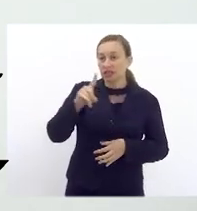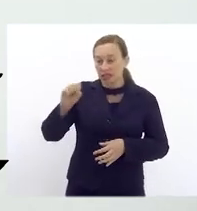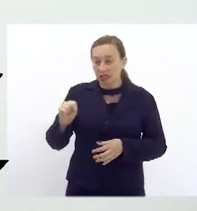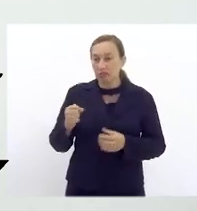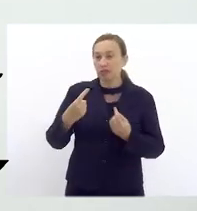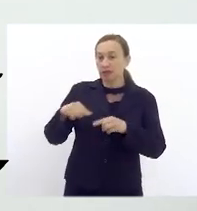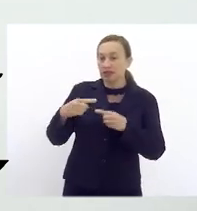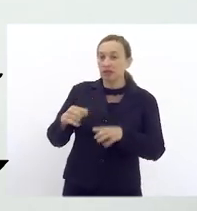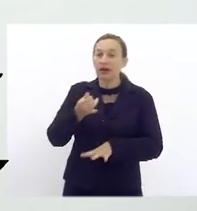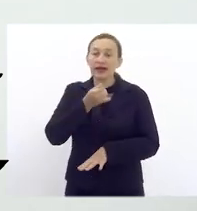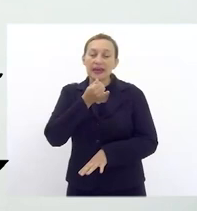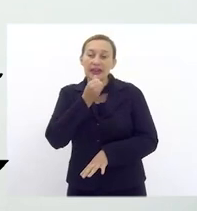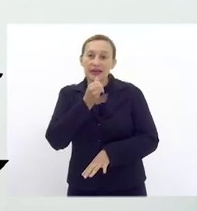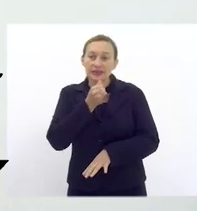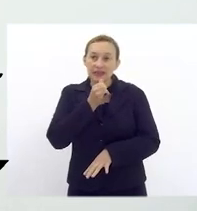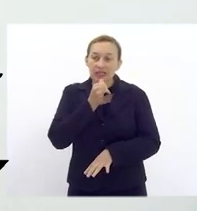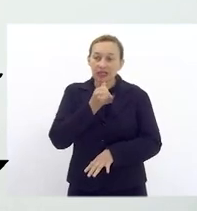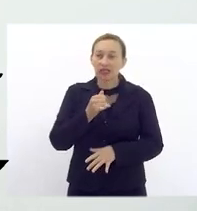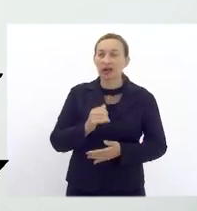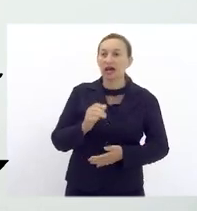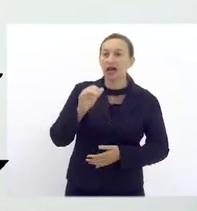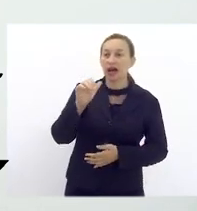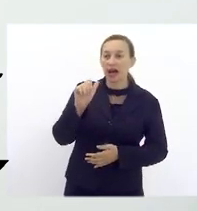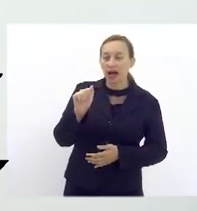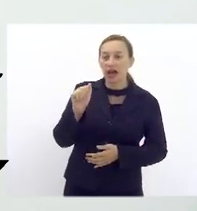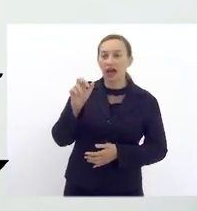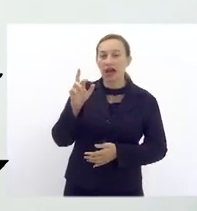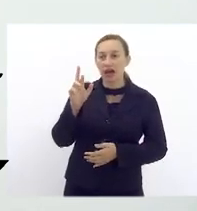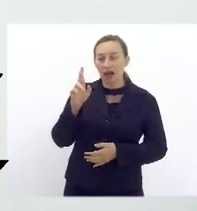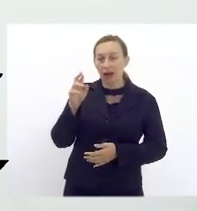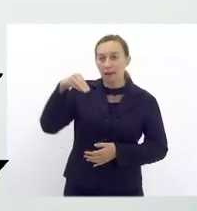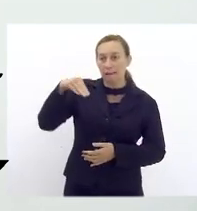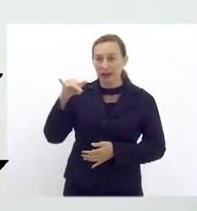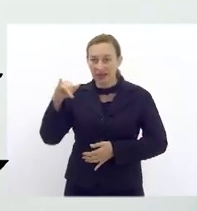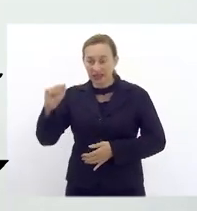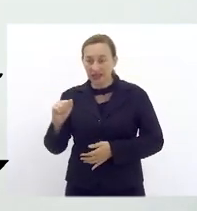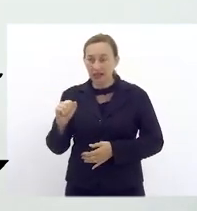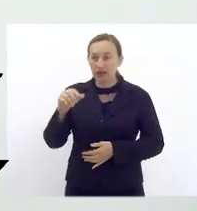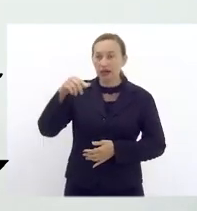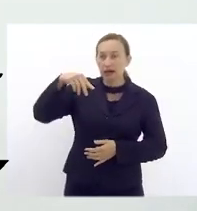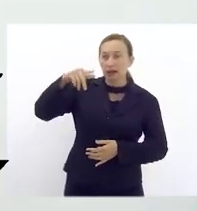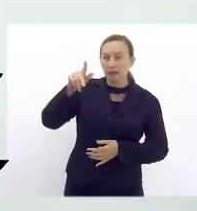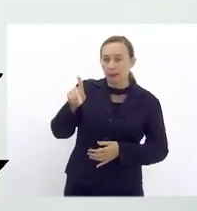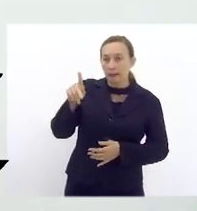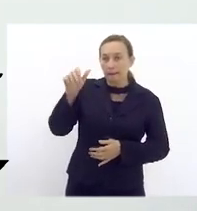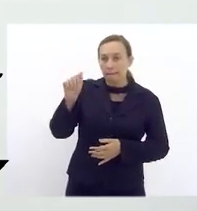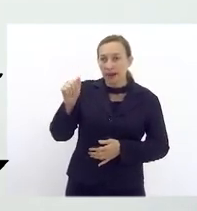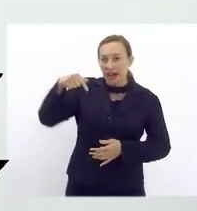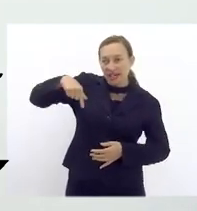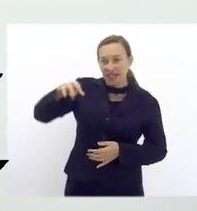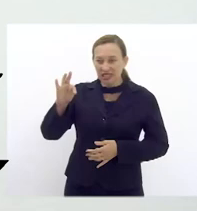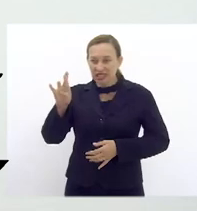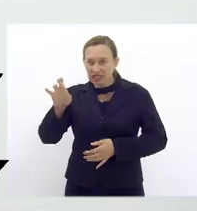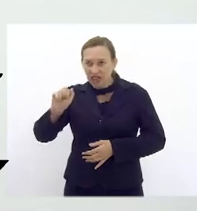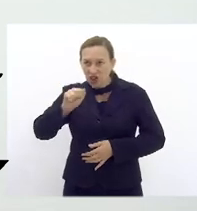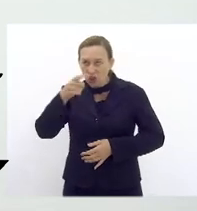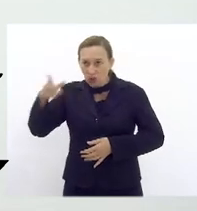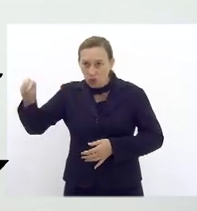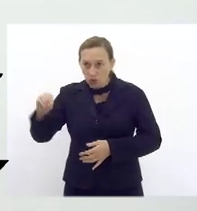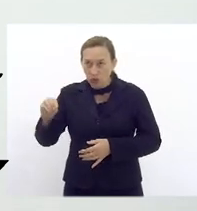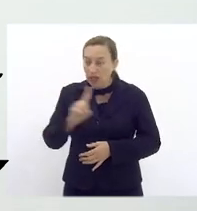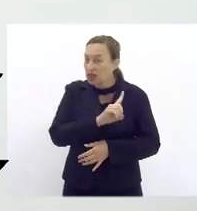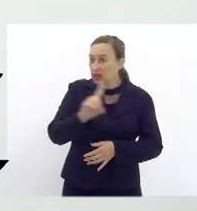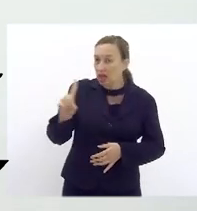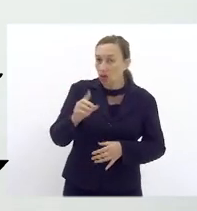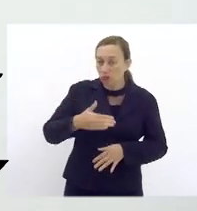por exemplo a nossa Comunidade da armadilha no Paquistão do onde eu sou É declarada não muçulmana então